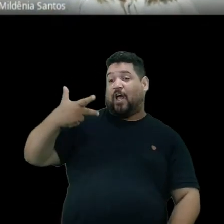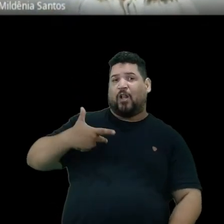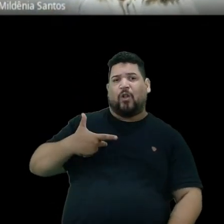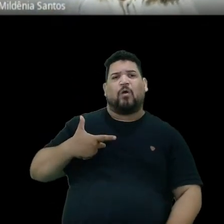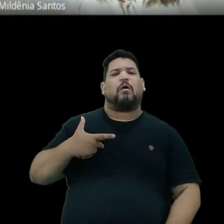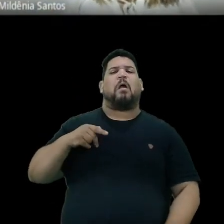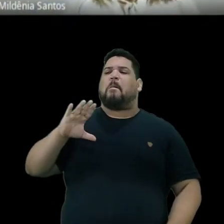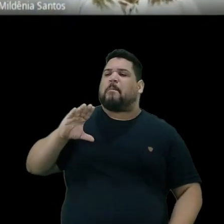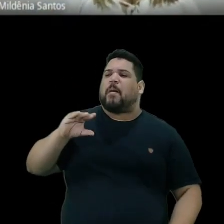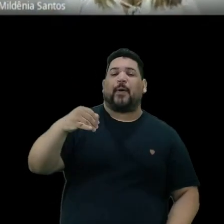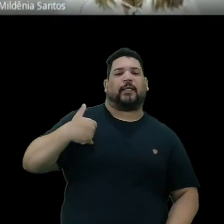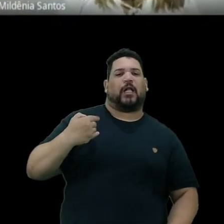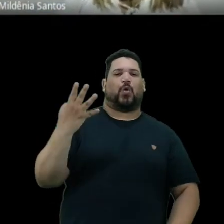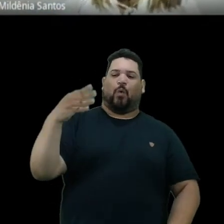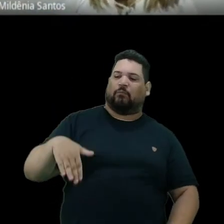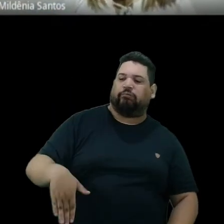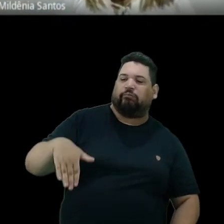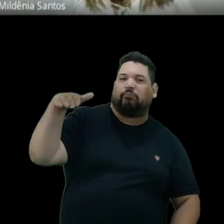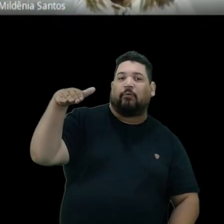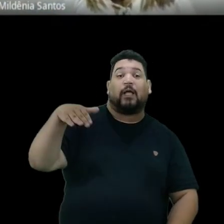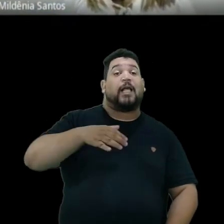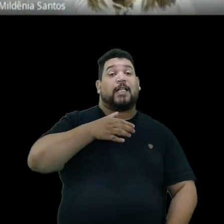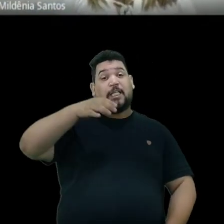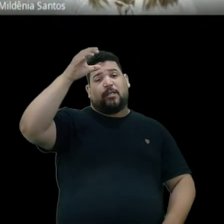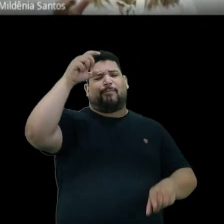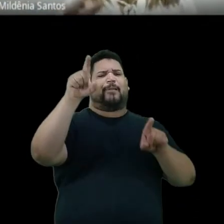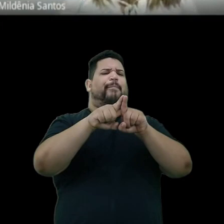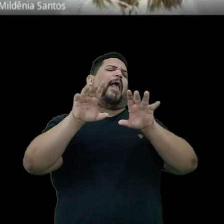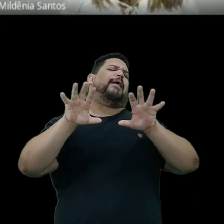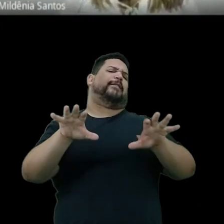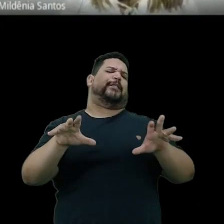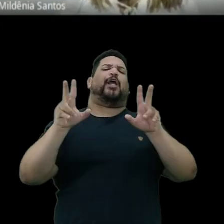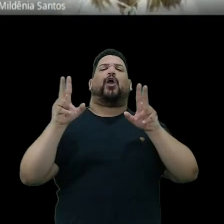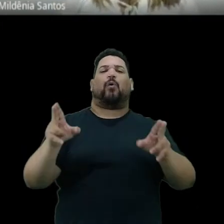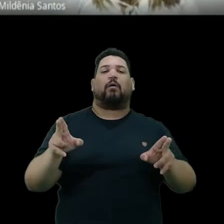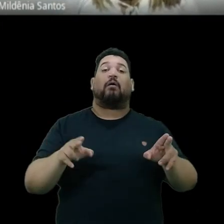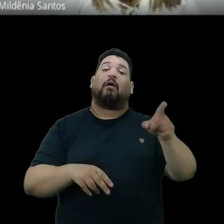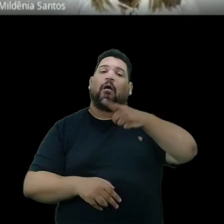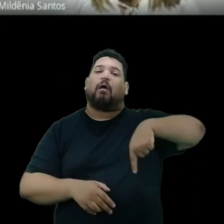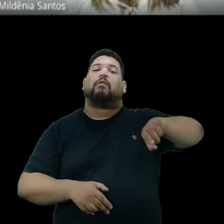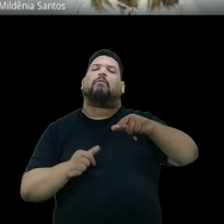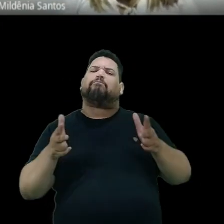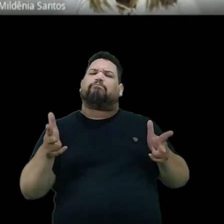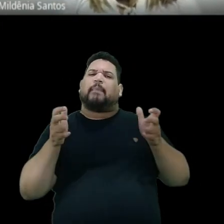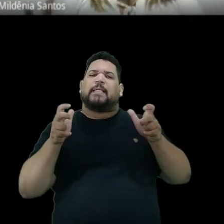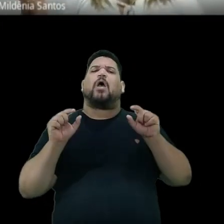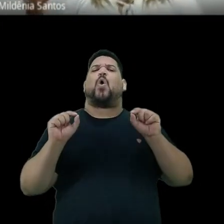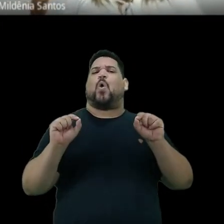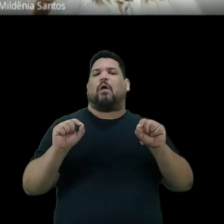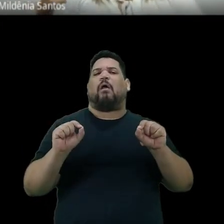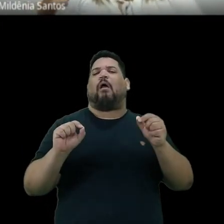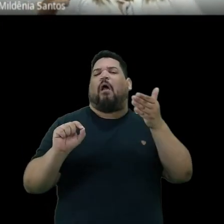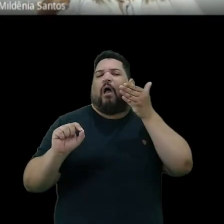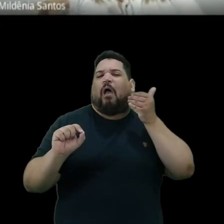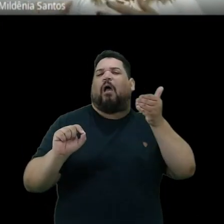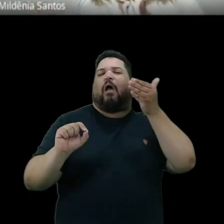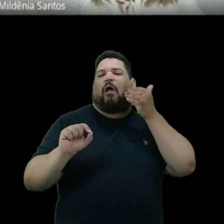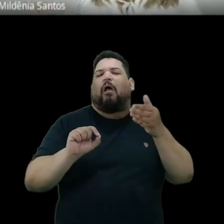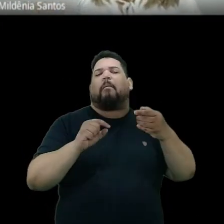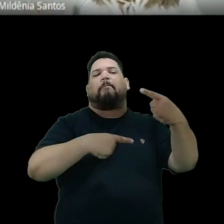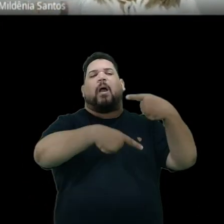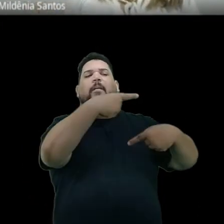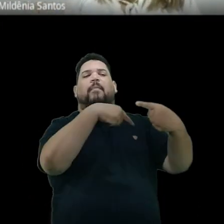4 anos. Mas o tio dele também foi assim. E a gente vê os casos lá atrás